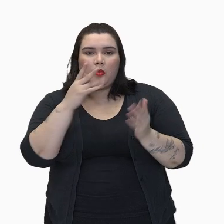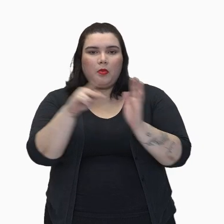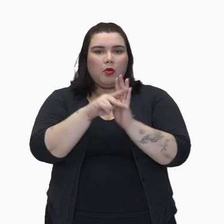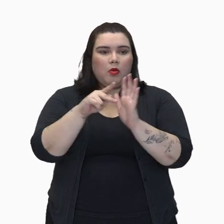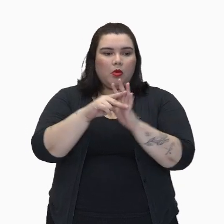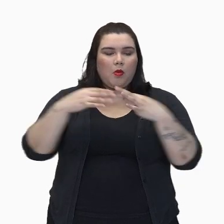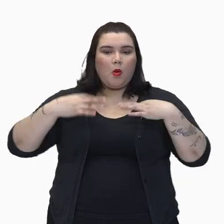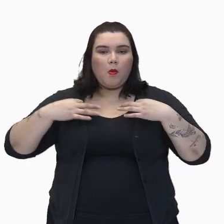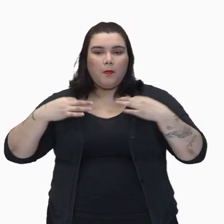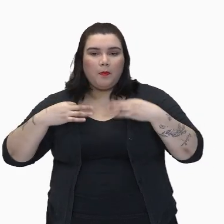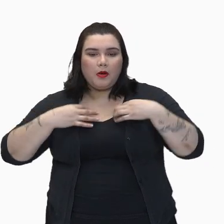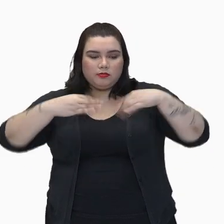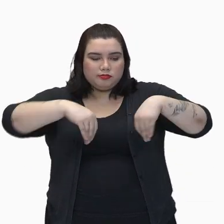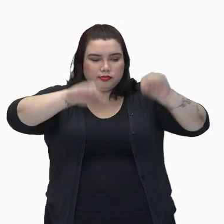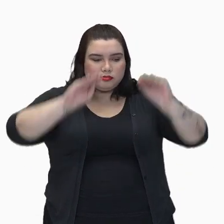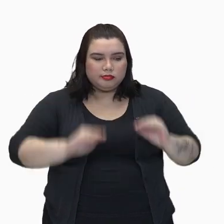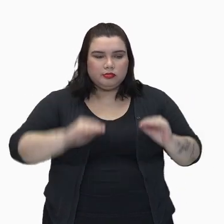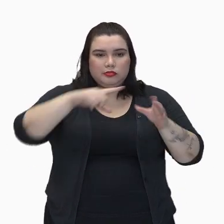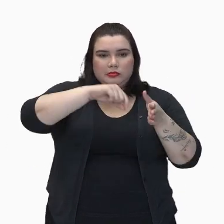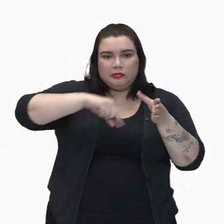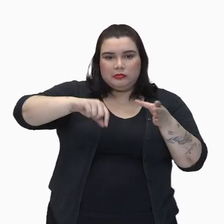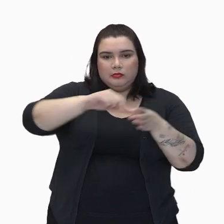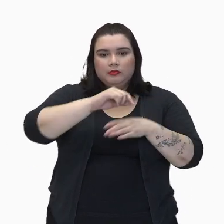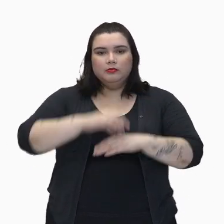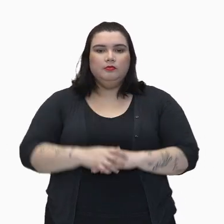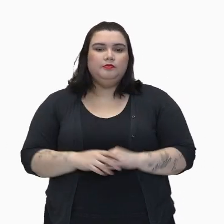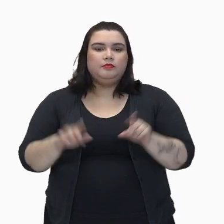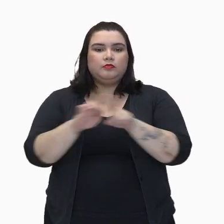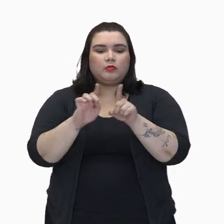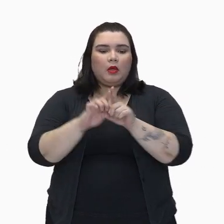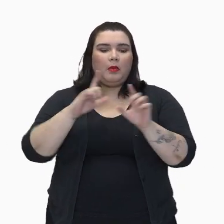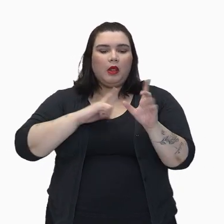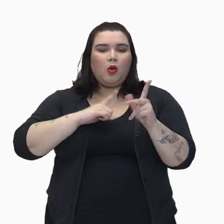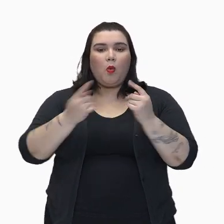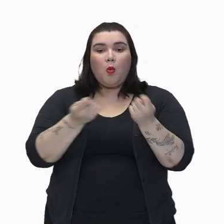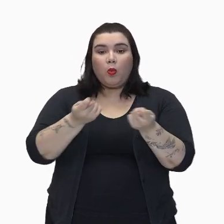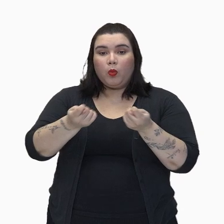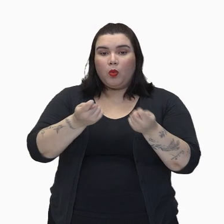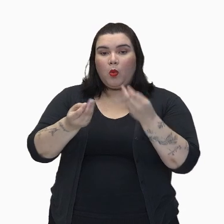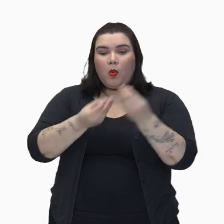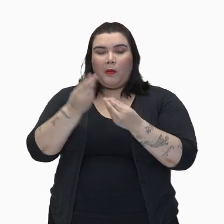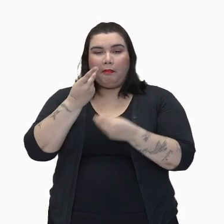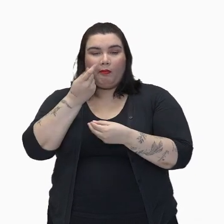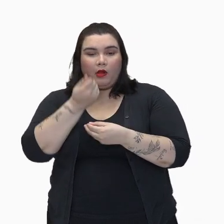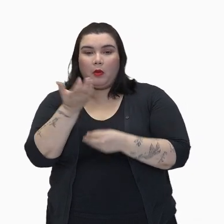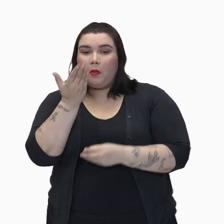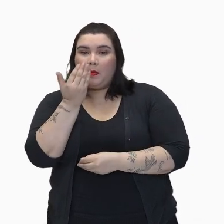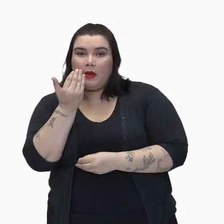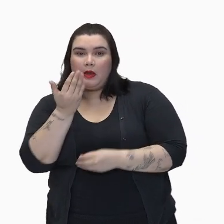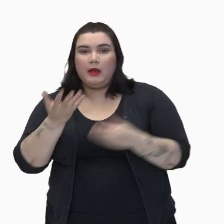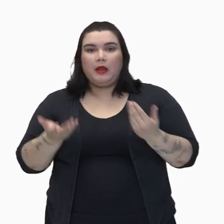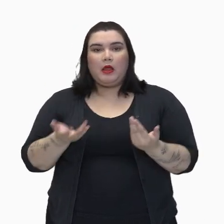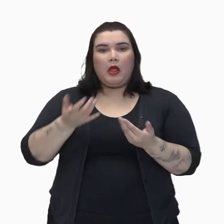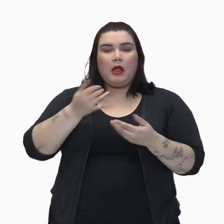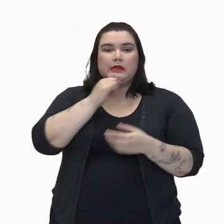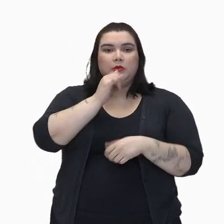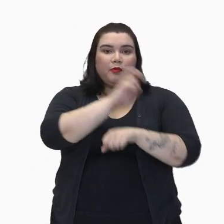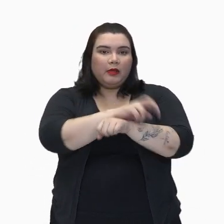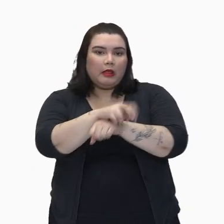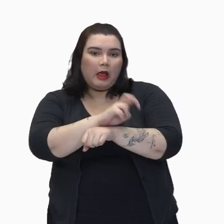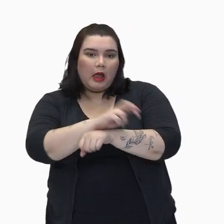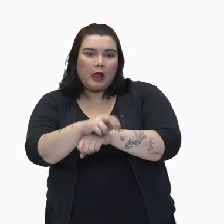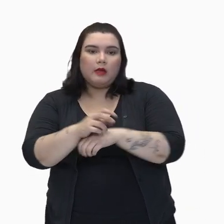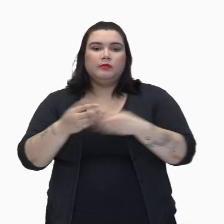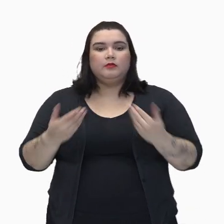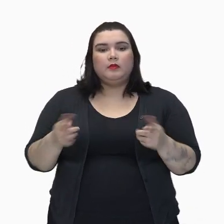dos tecidos, como reguladores de acidez em alimentos e em bebidas, como, por exemplo, o vinagre, e